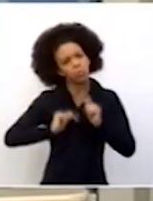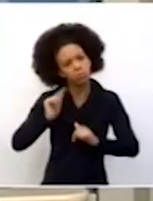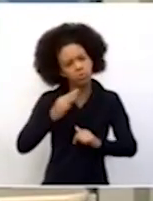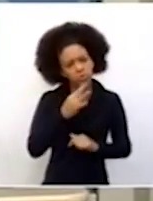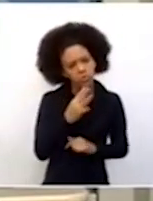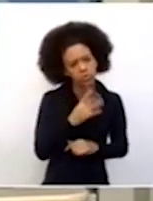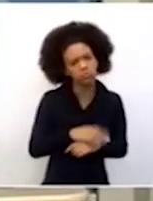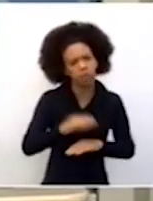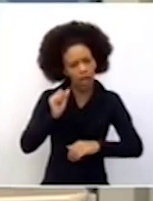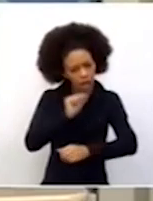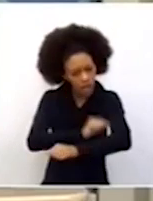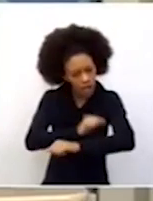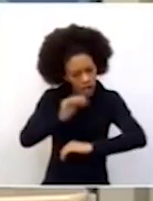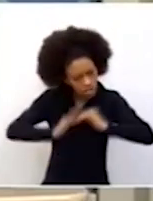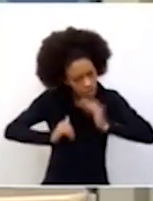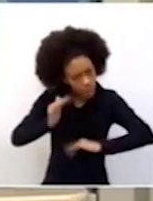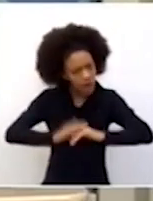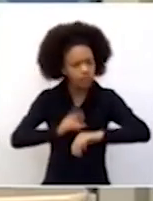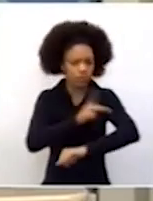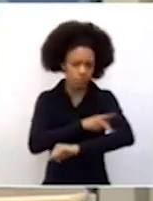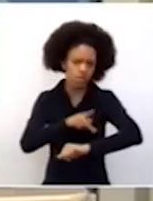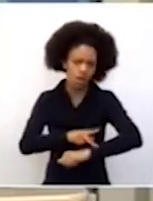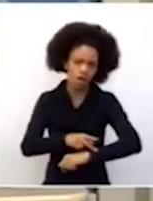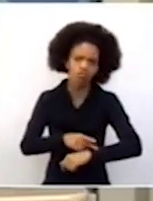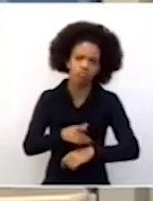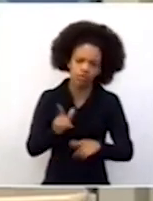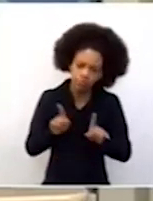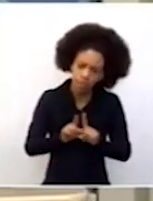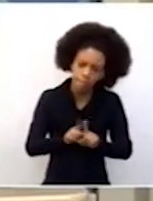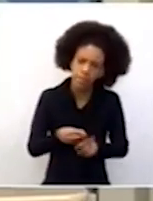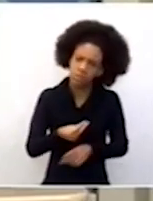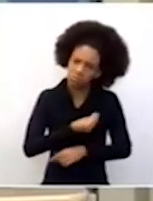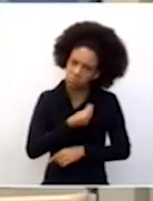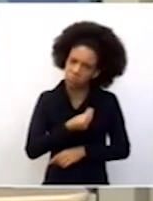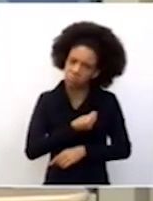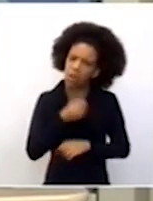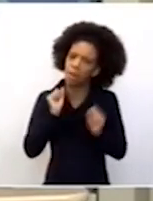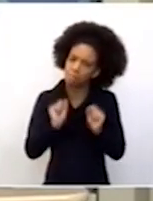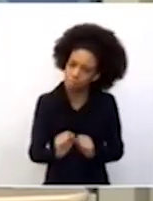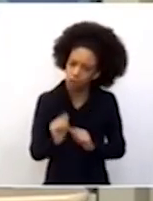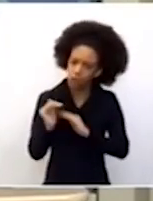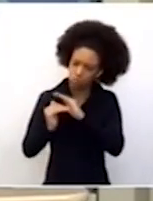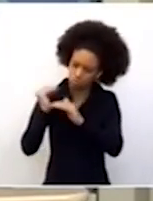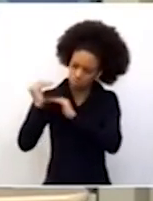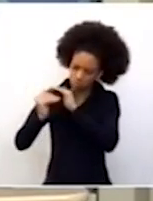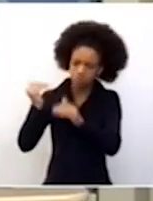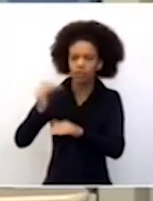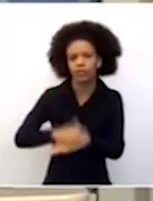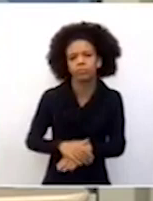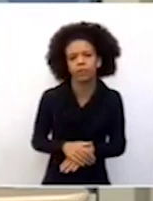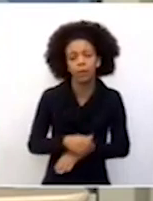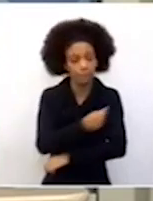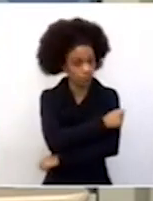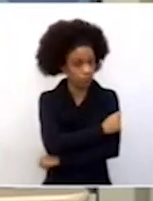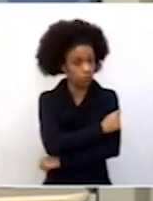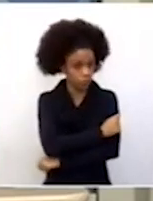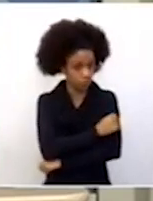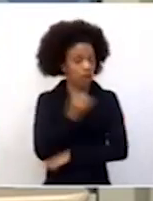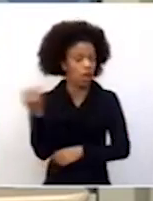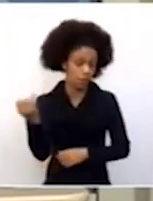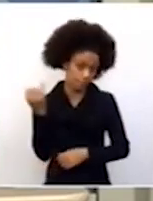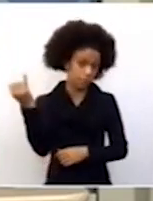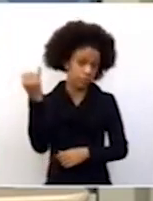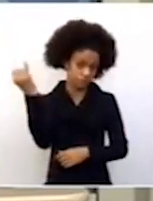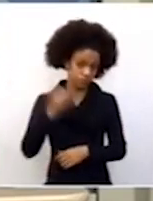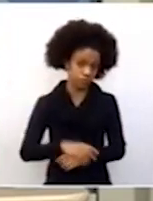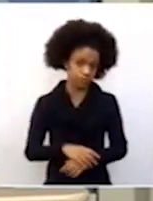outras temáticas também estão ali, né, estão imperceptíveis, mas pode ser desenvolvida com os nossos aluninhos, né, isso é importante, né,